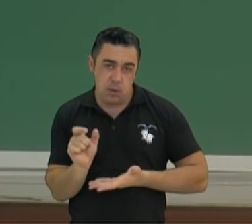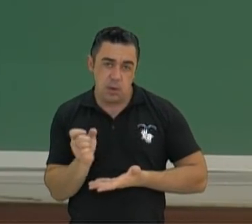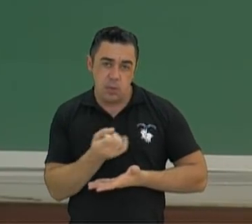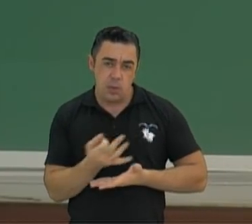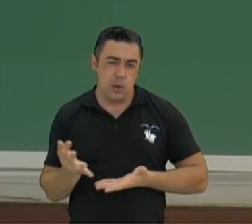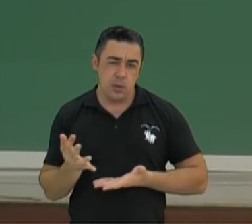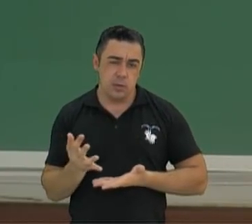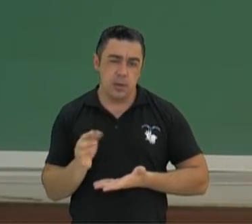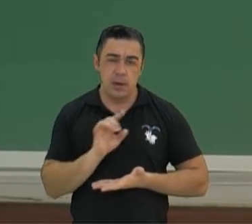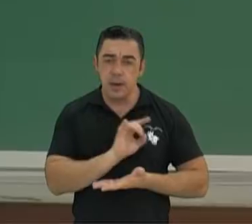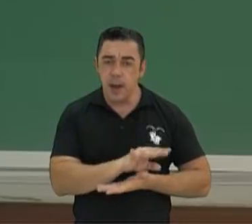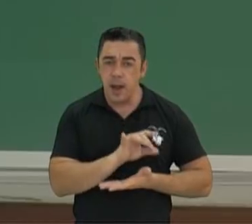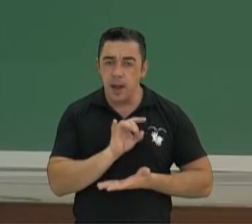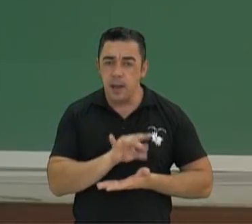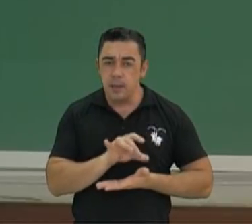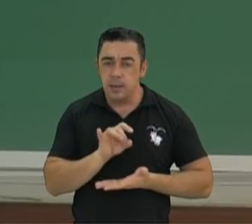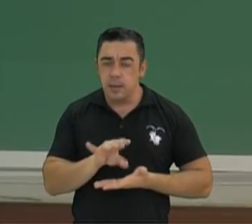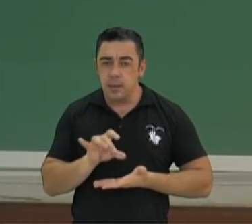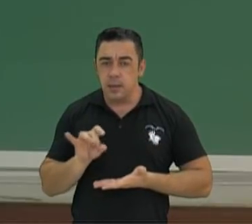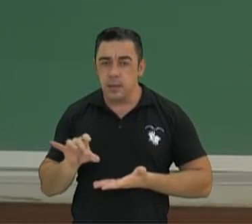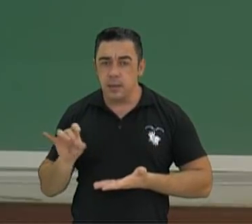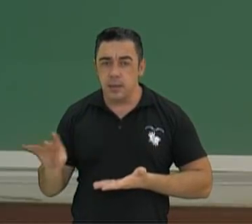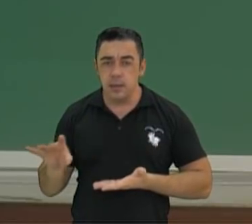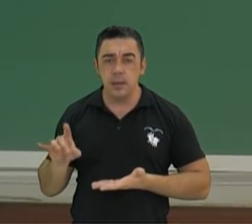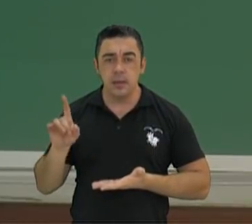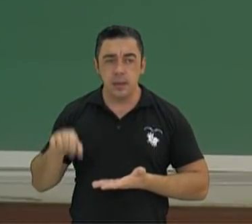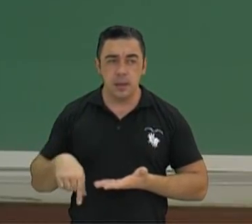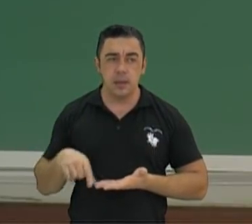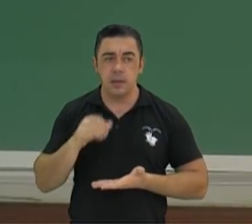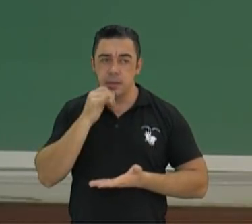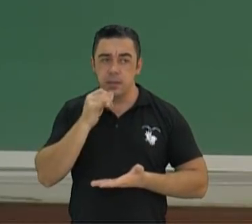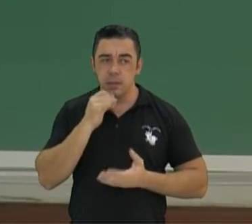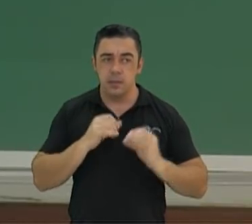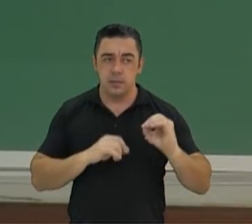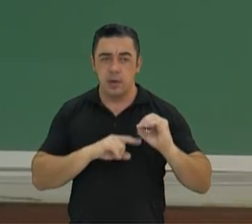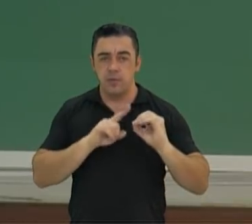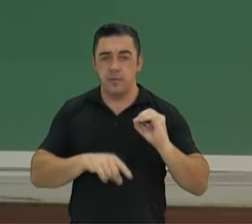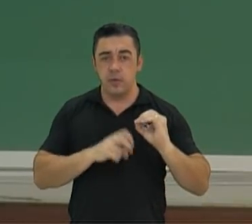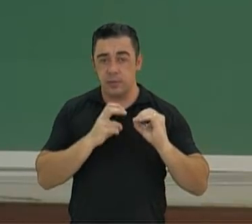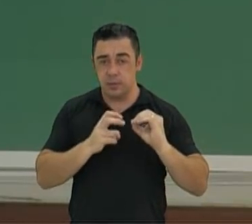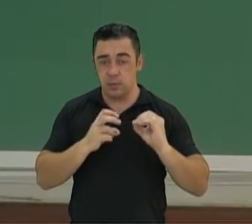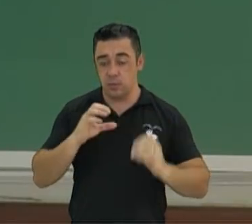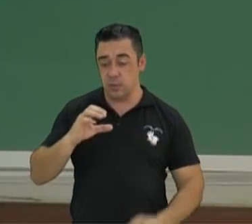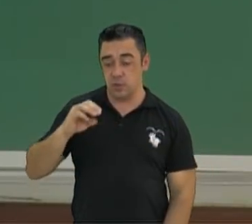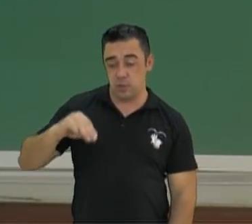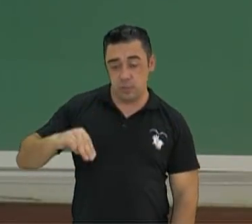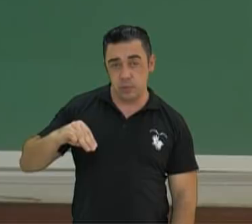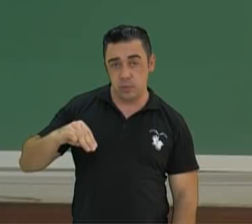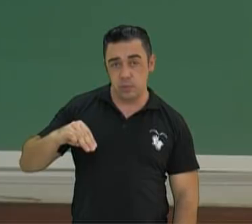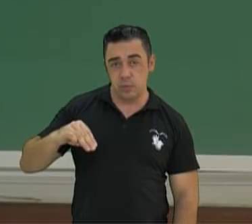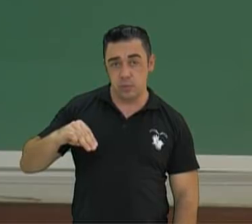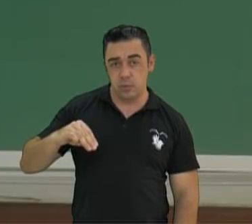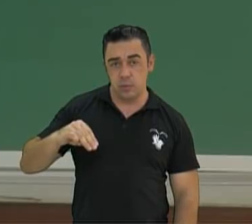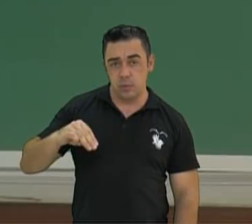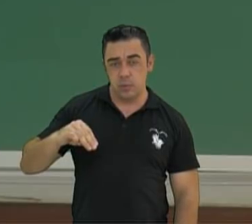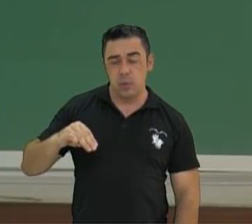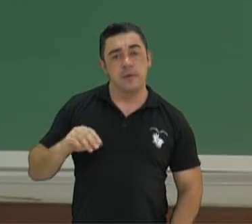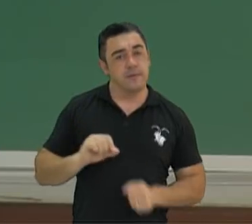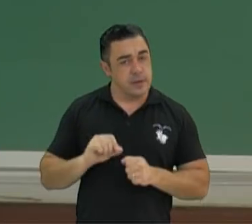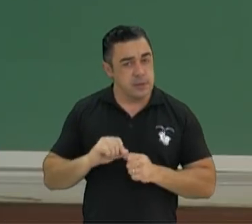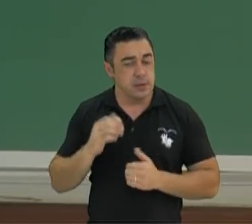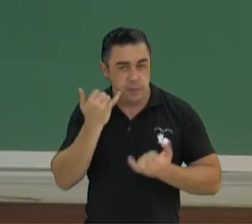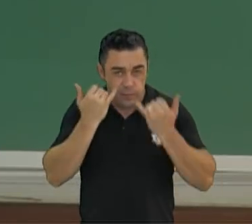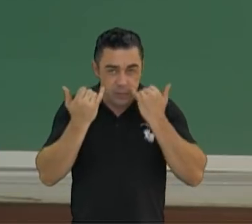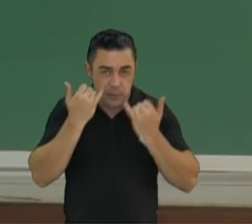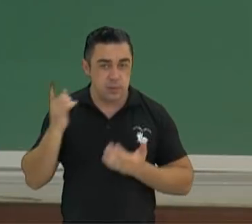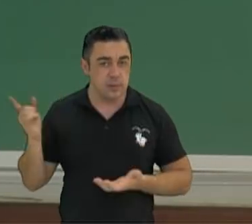menores. E cada ladinho desses bloquinhos medem 0,5 centímetros. Usando essa